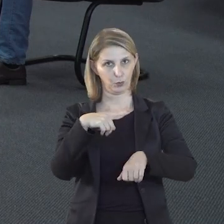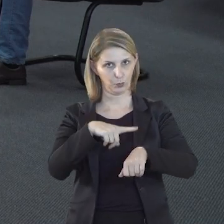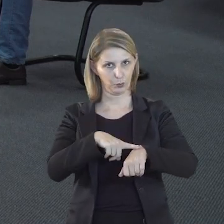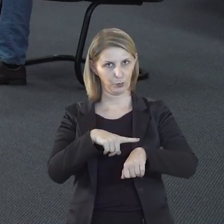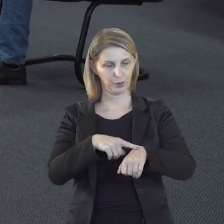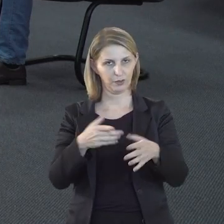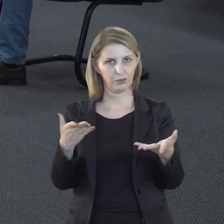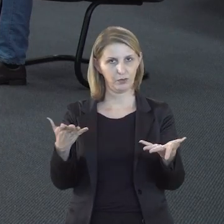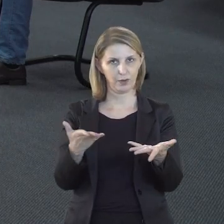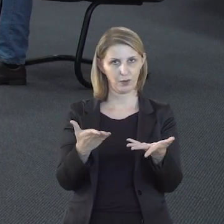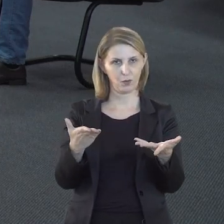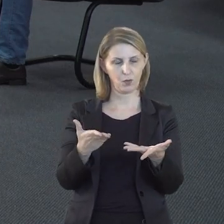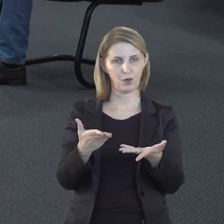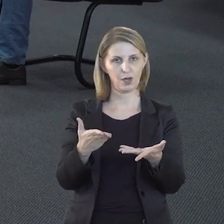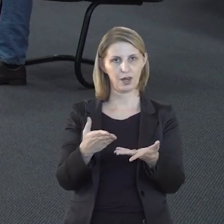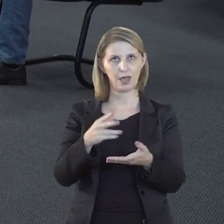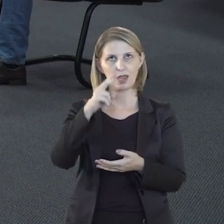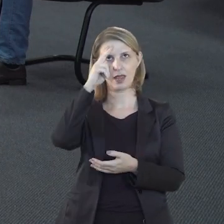Você, Shana?